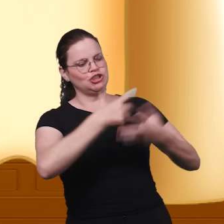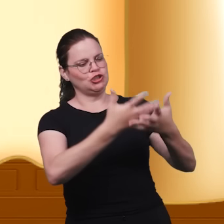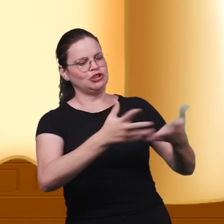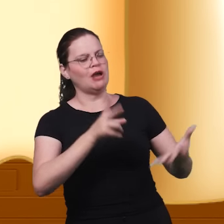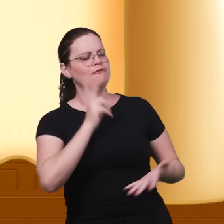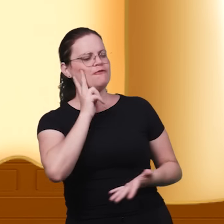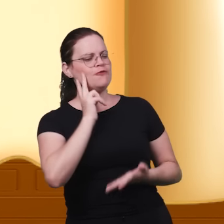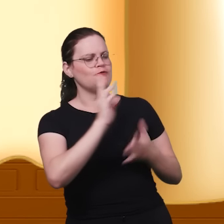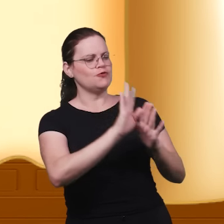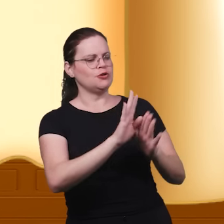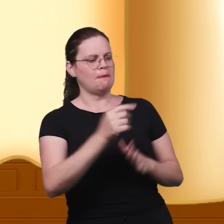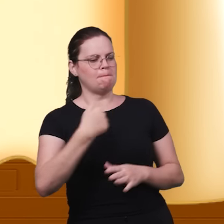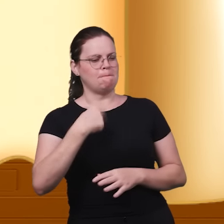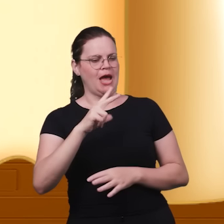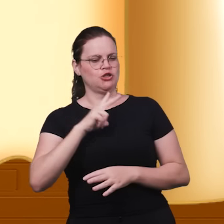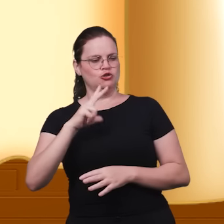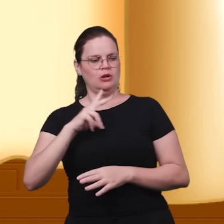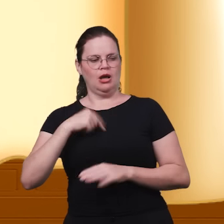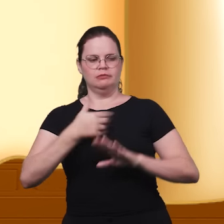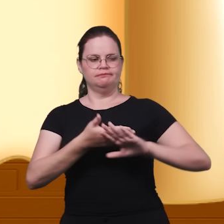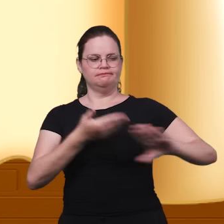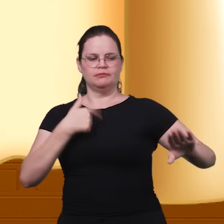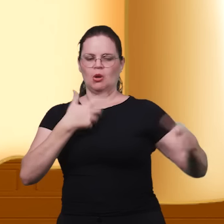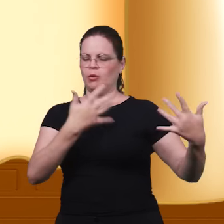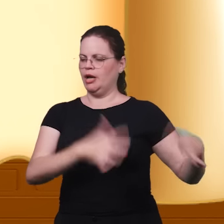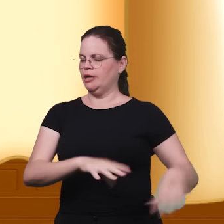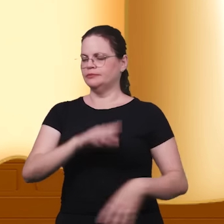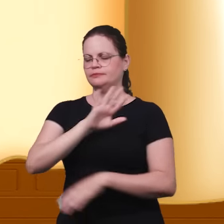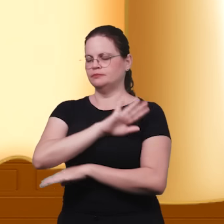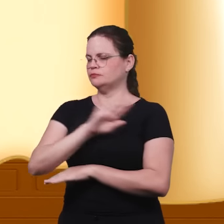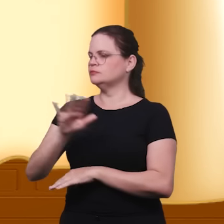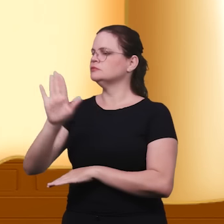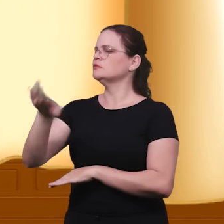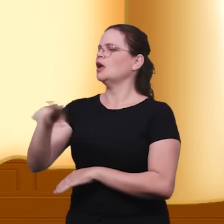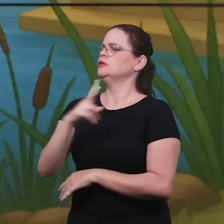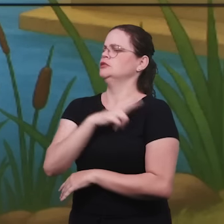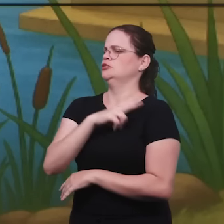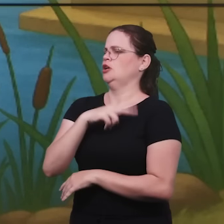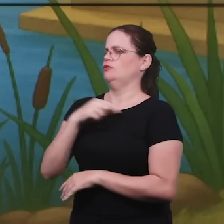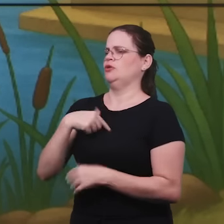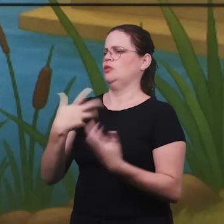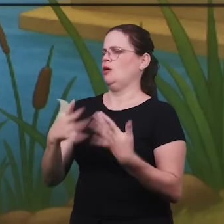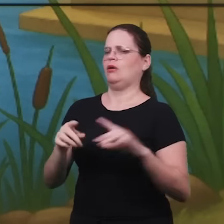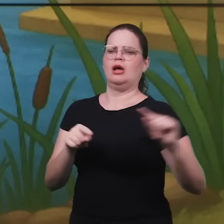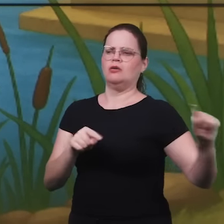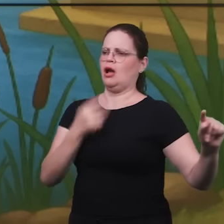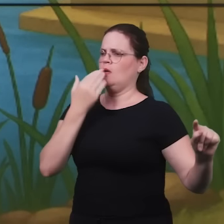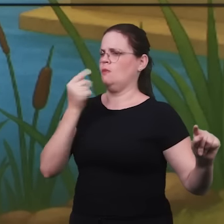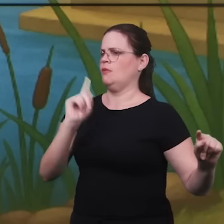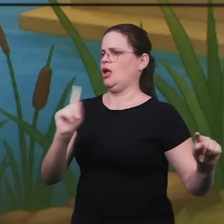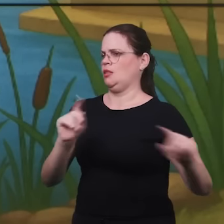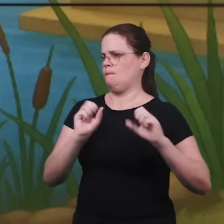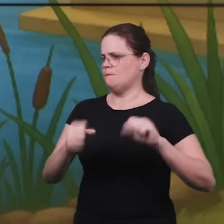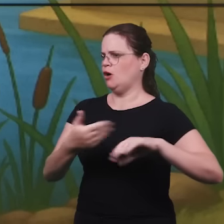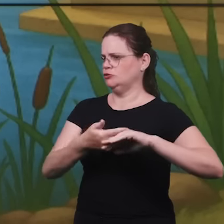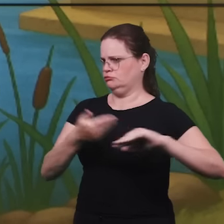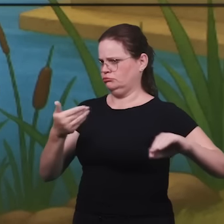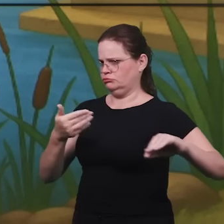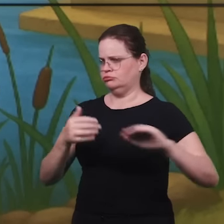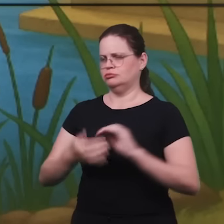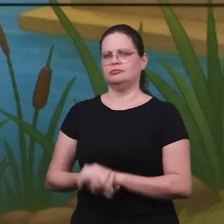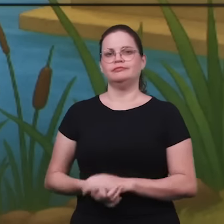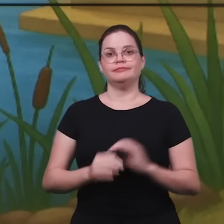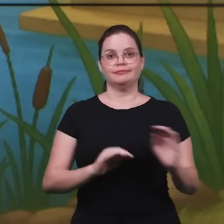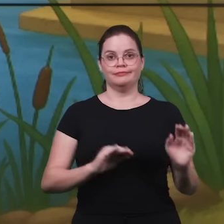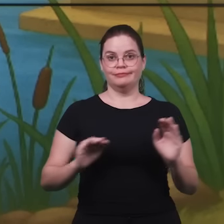pediu ao chefe dos eunucos que lhe concedesse não se contaminar. Daniel nasceu em Judá, local